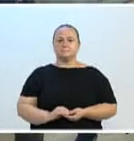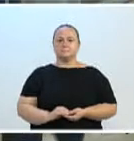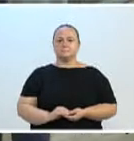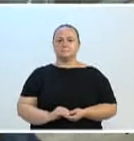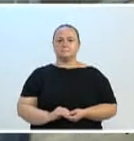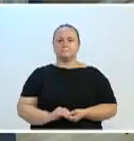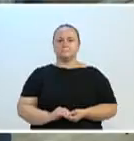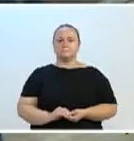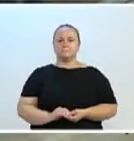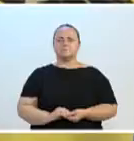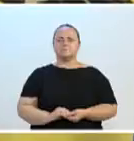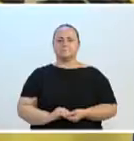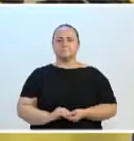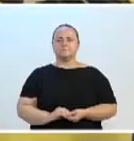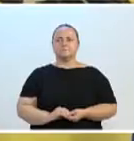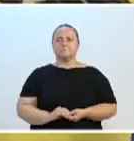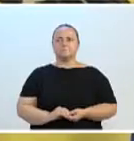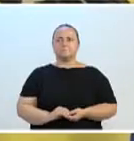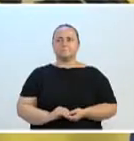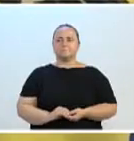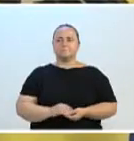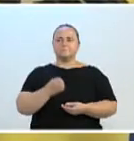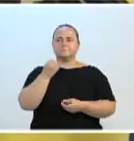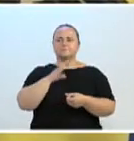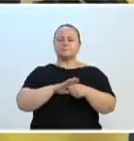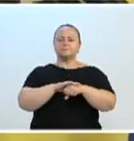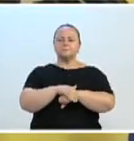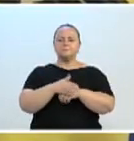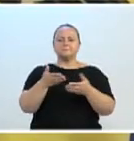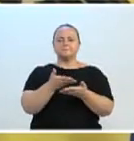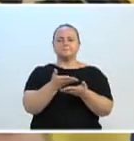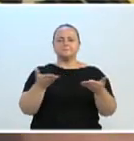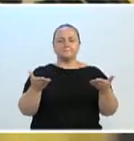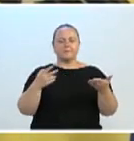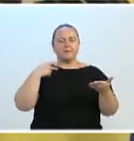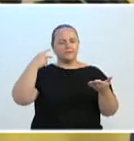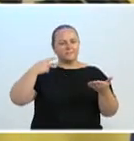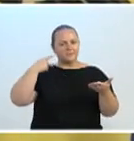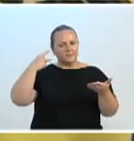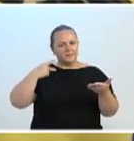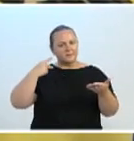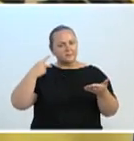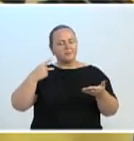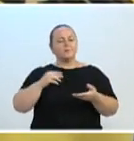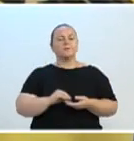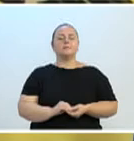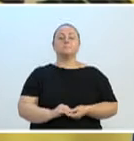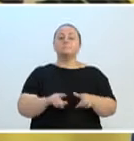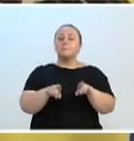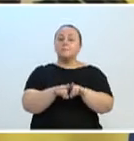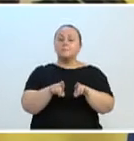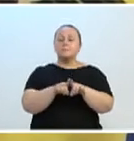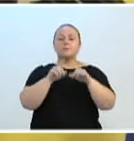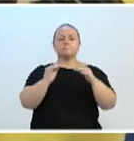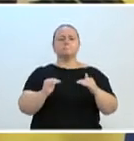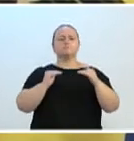Boa noite, senhores vereadores e demais autoridades aqui presentes.